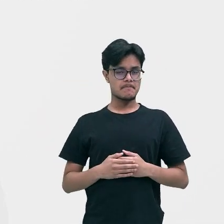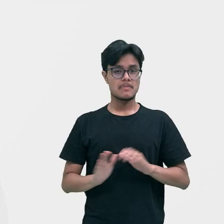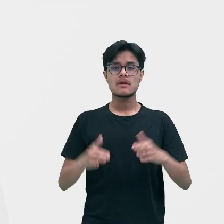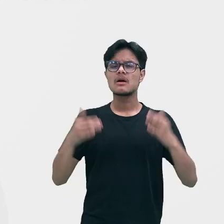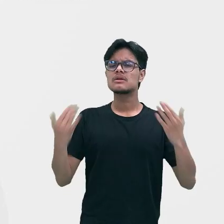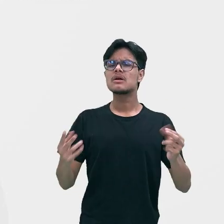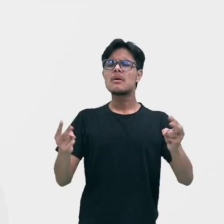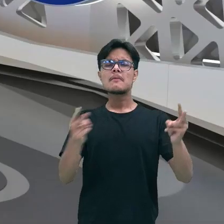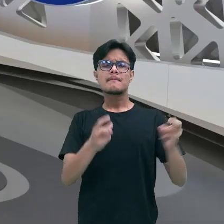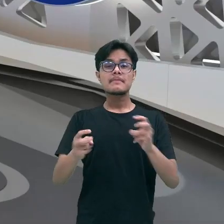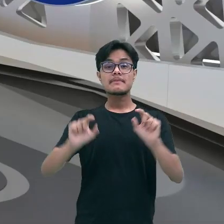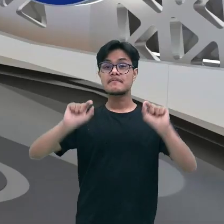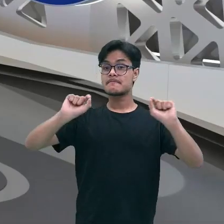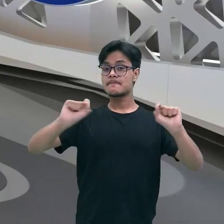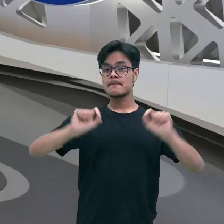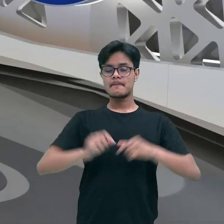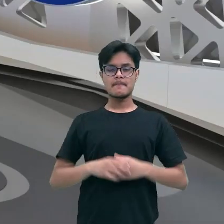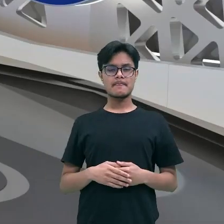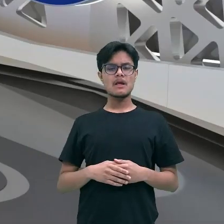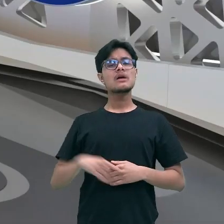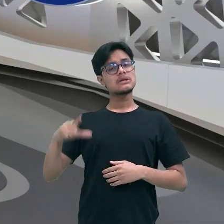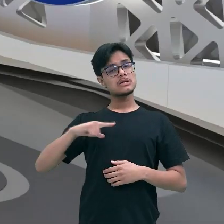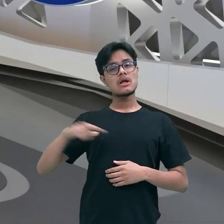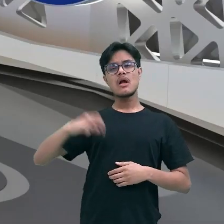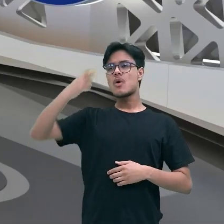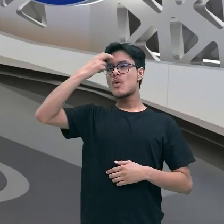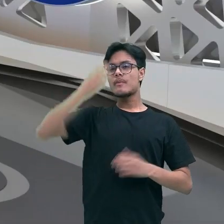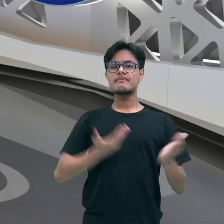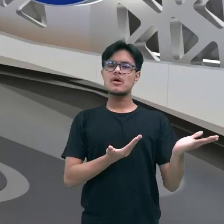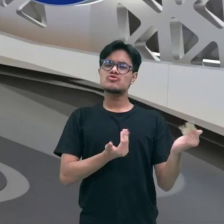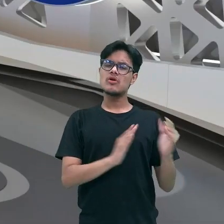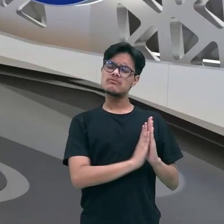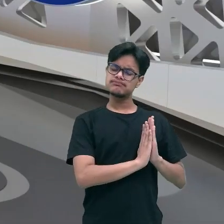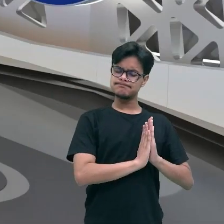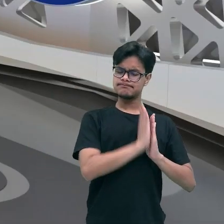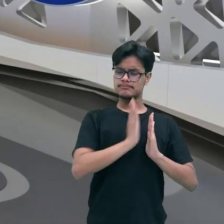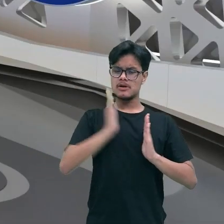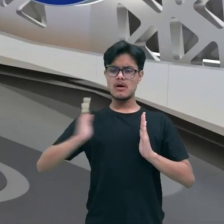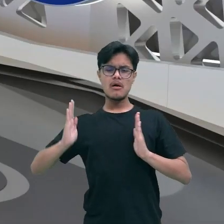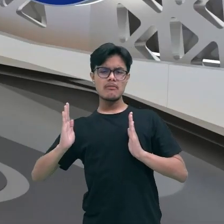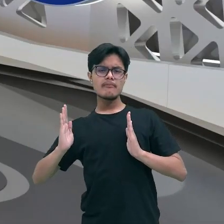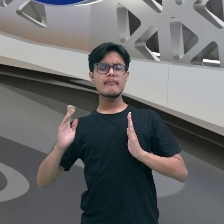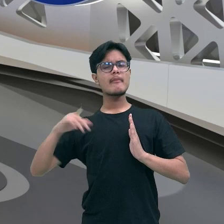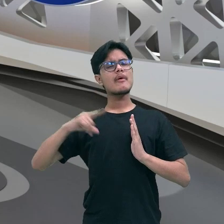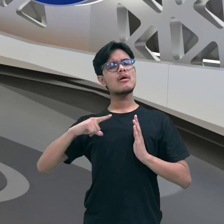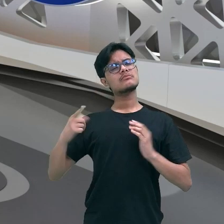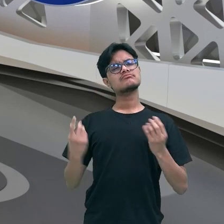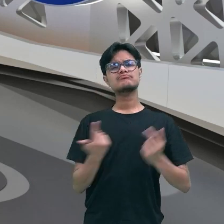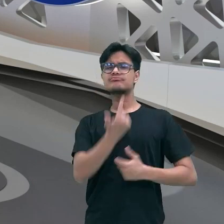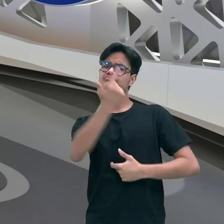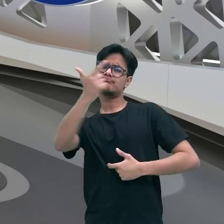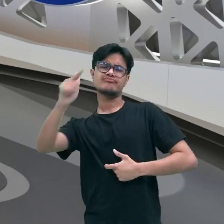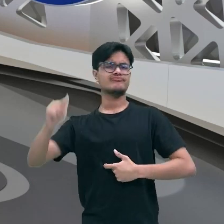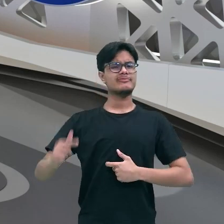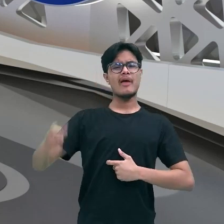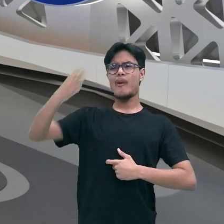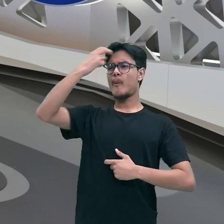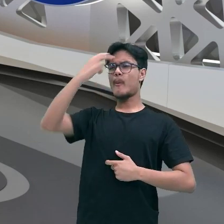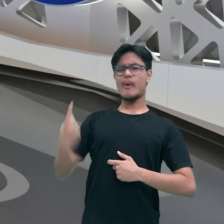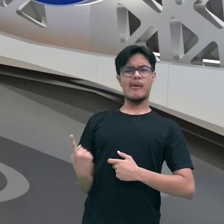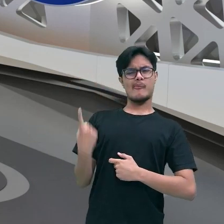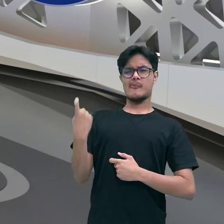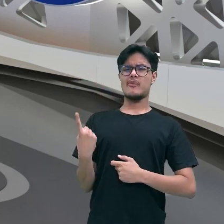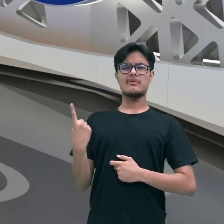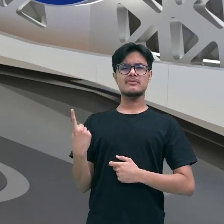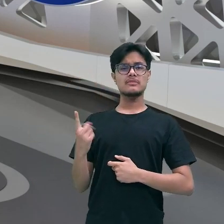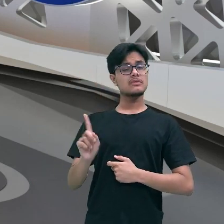vai observar que esse processo de cultura juvenil vai nos mostrar que exatamente não existe uma cultura que é única,